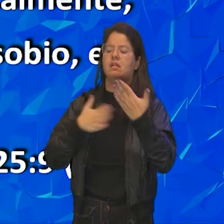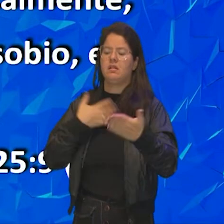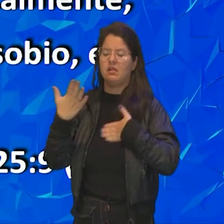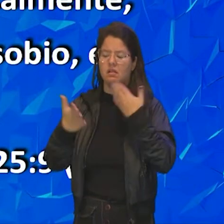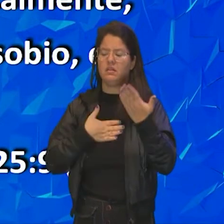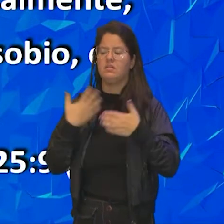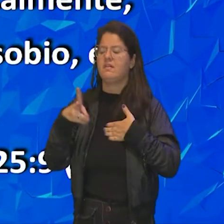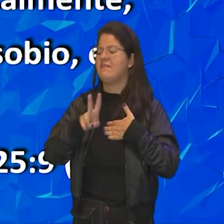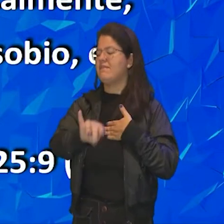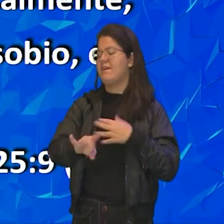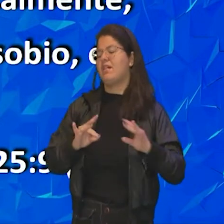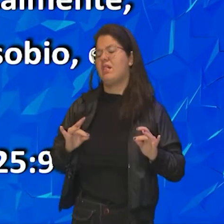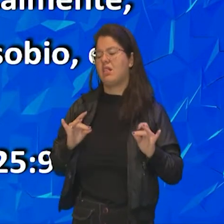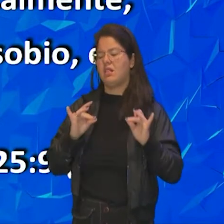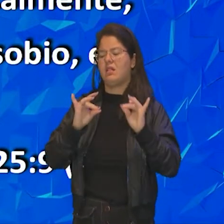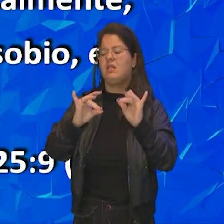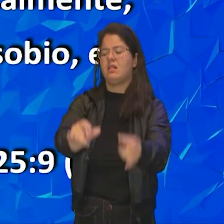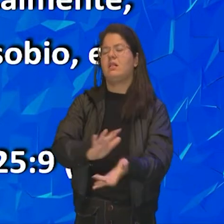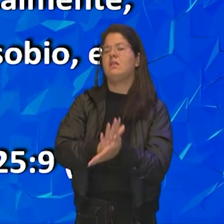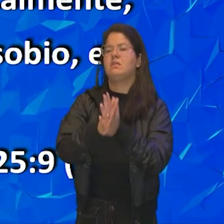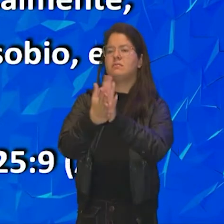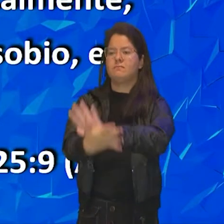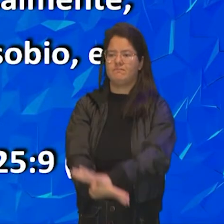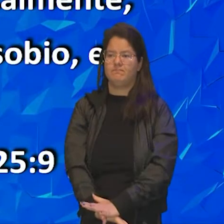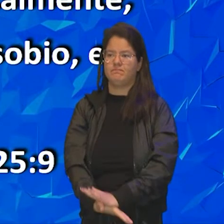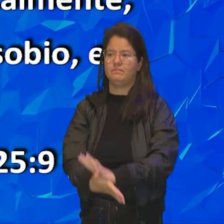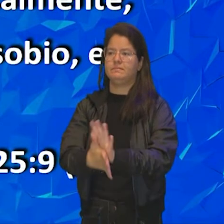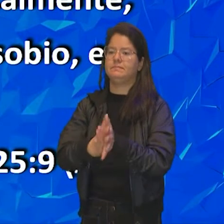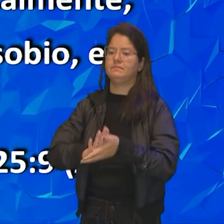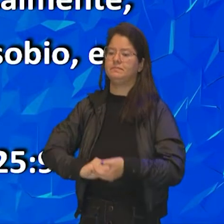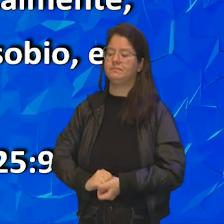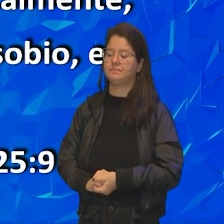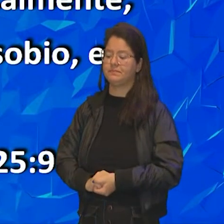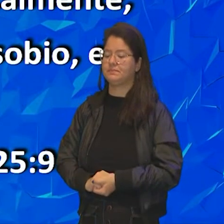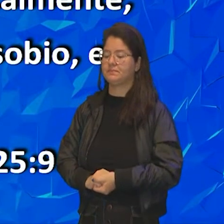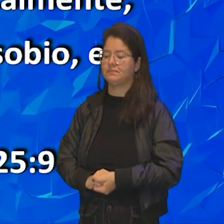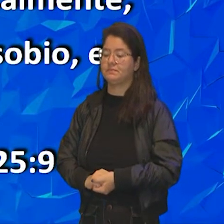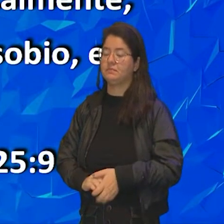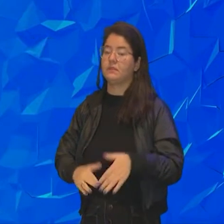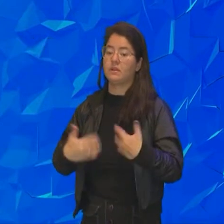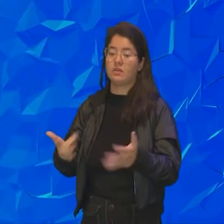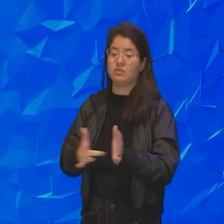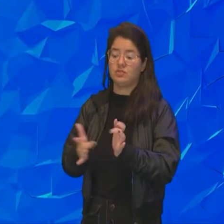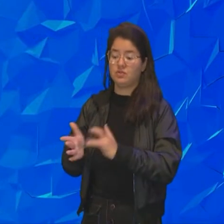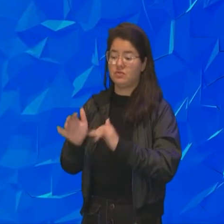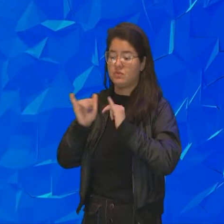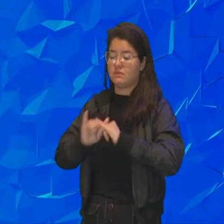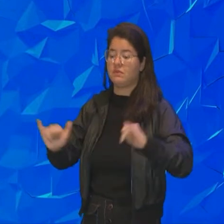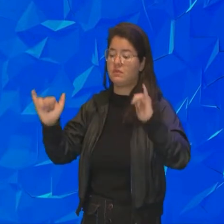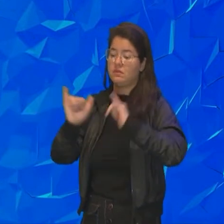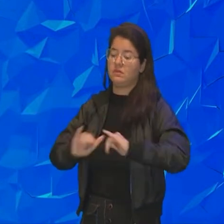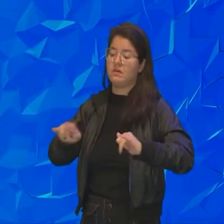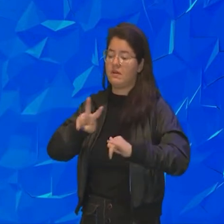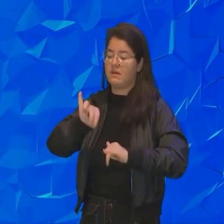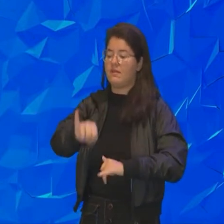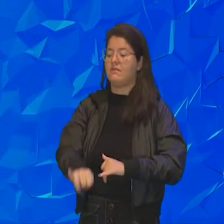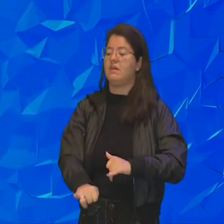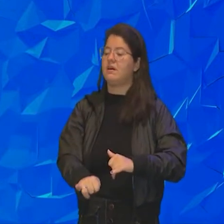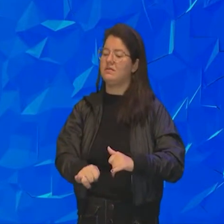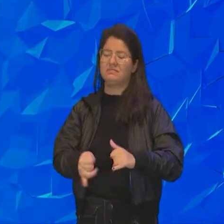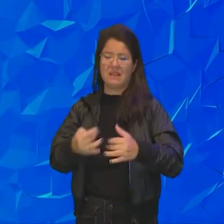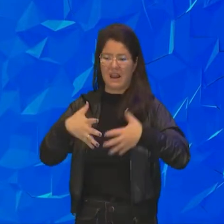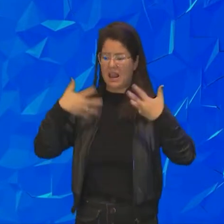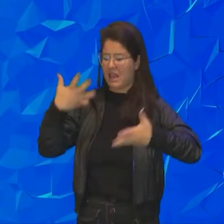de assobio e de ruínas perpétuas. Farei cessar entre eles a voz de folguedo, de